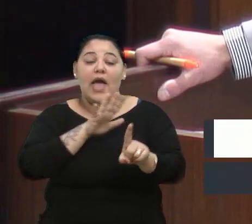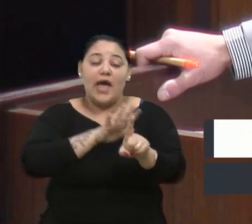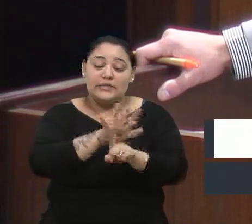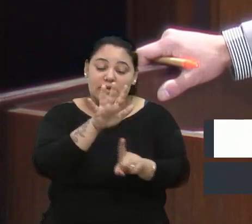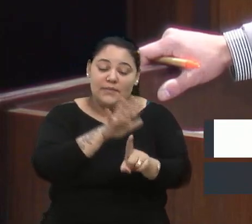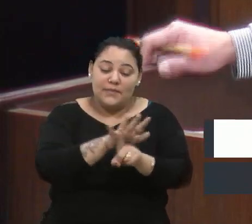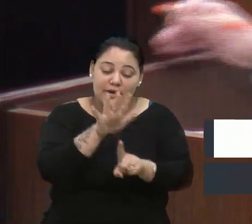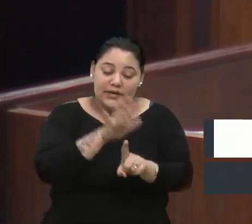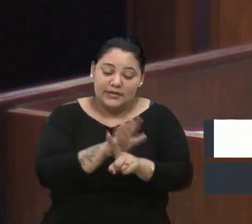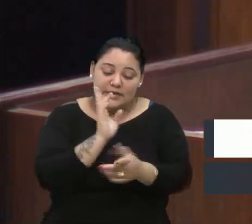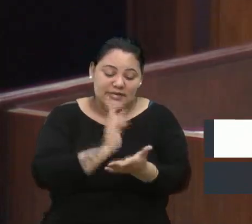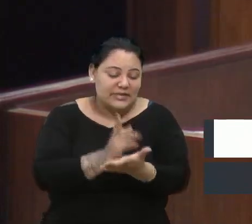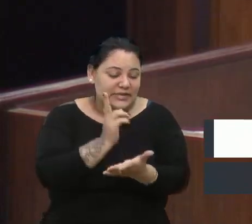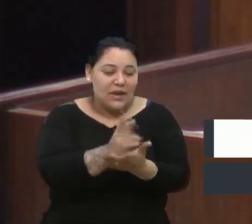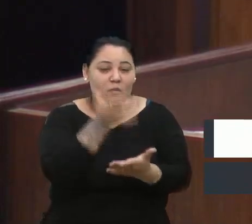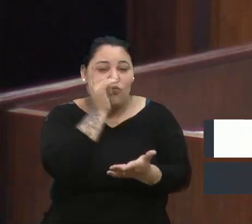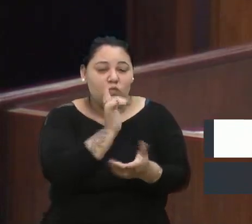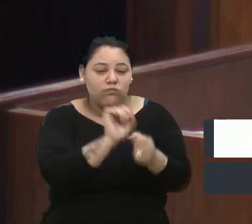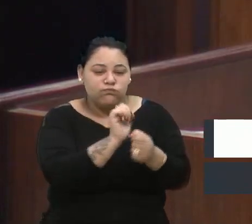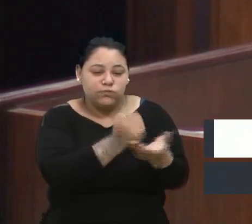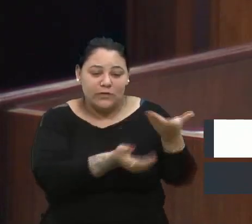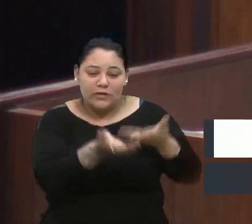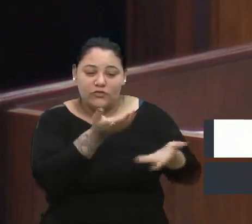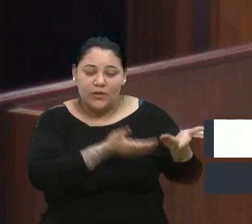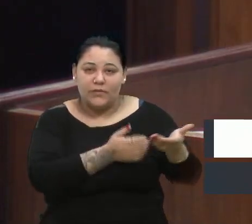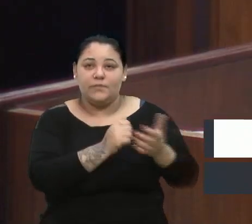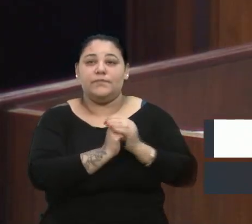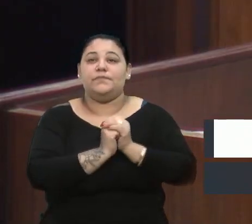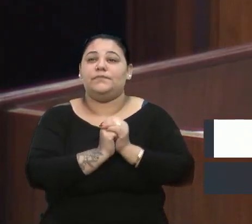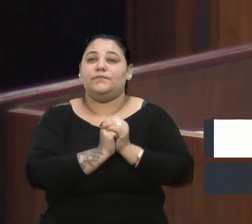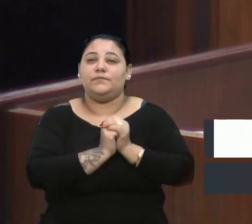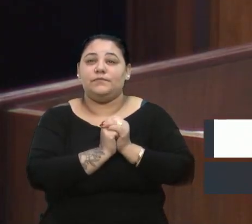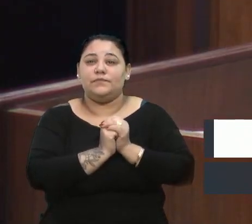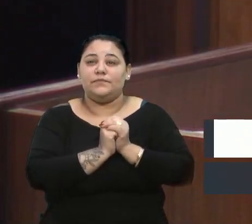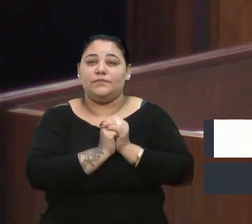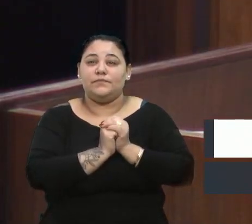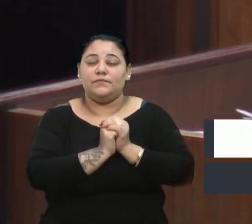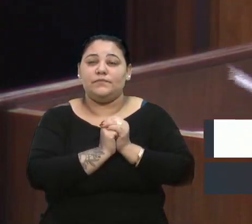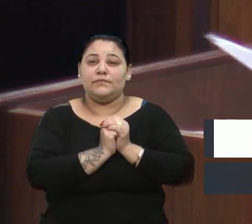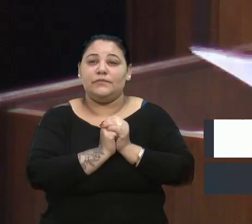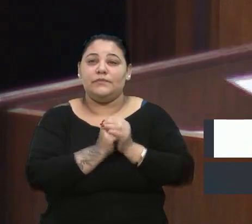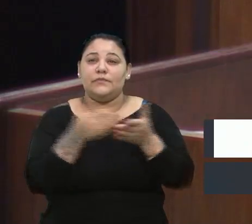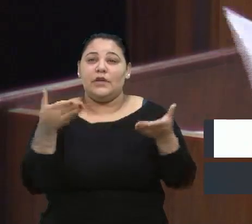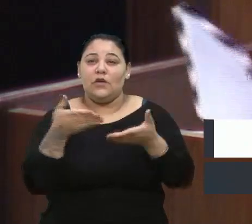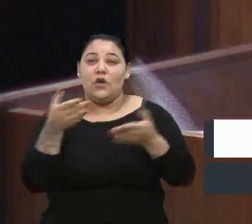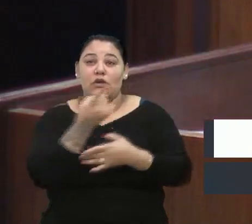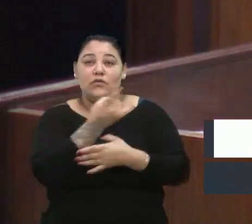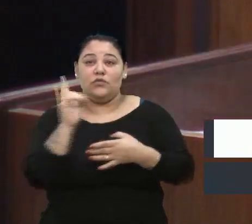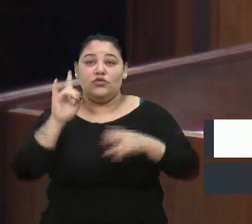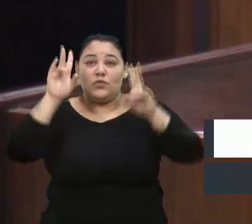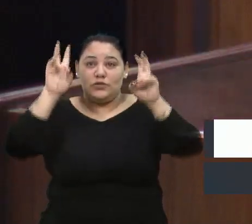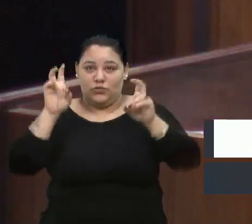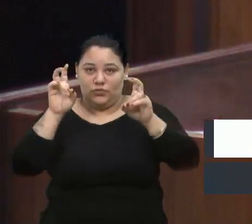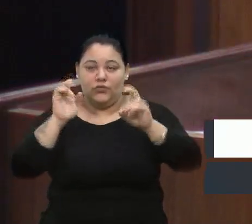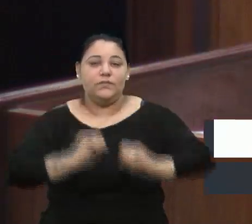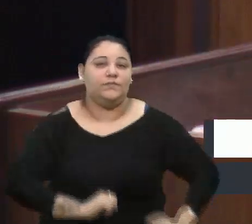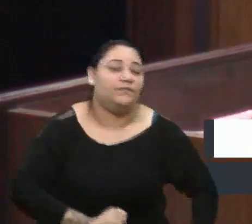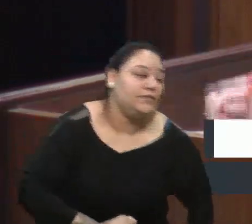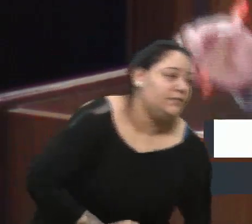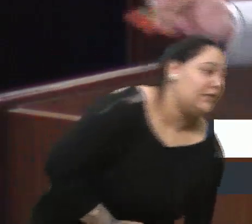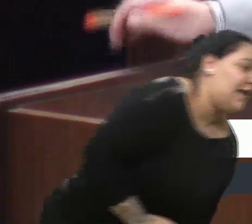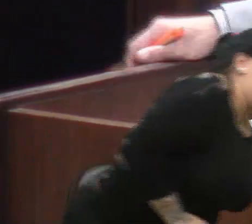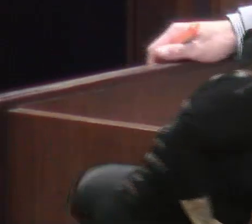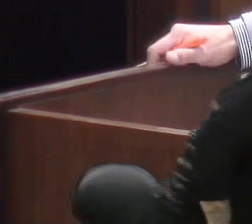estão sempre sendo atendidas. Passando para o meu último assunto, terceiro,